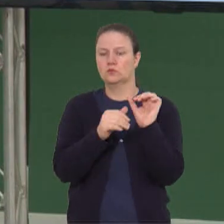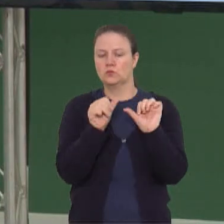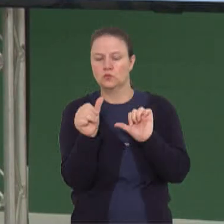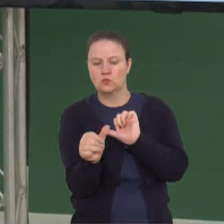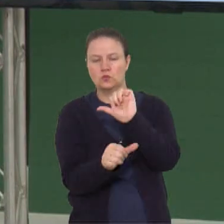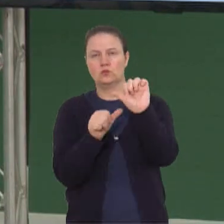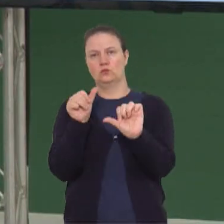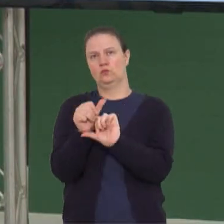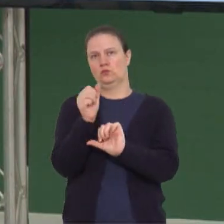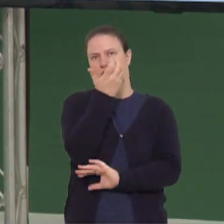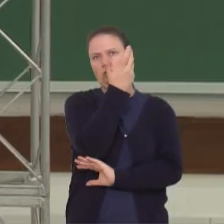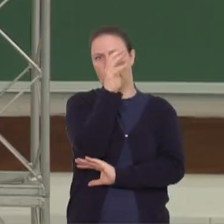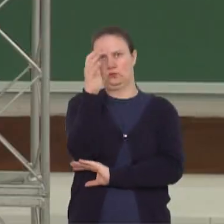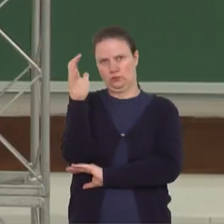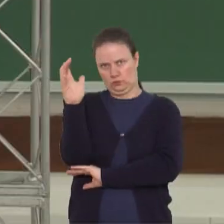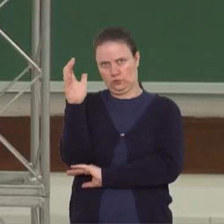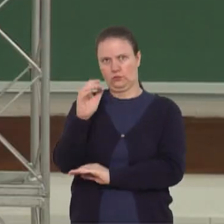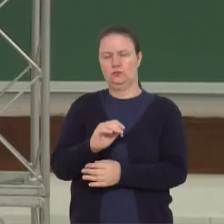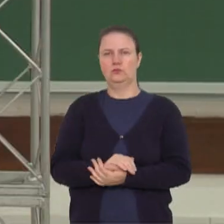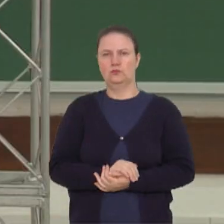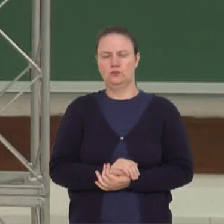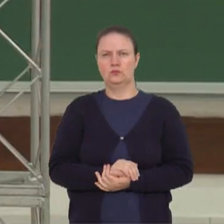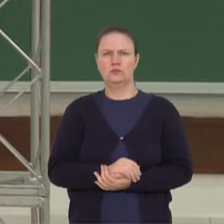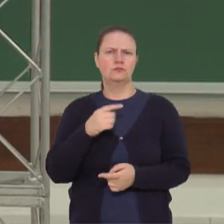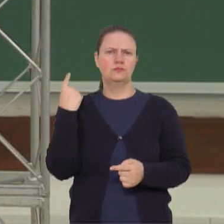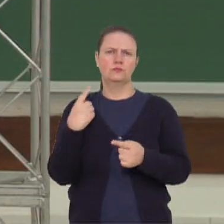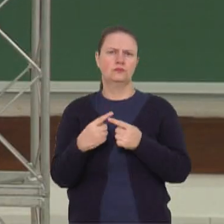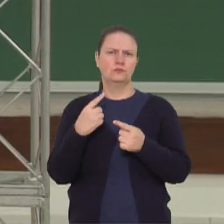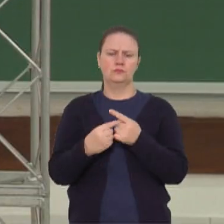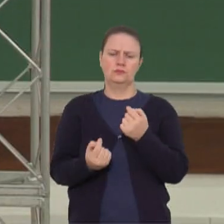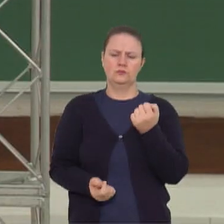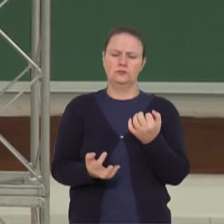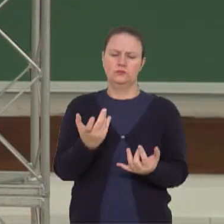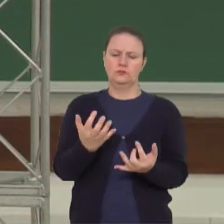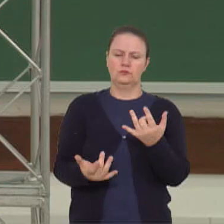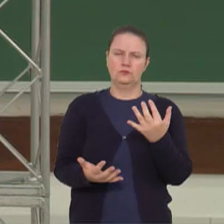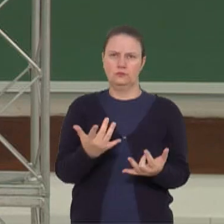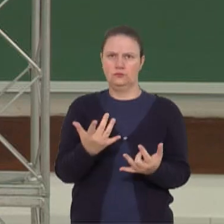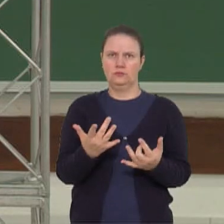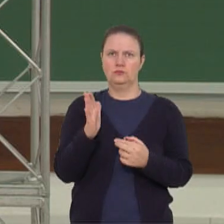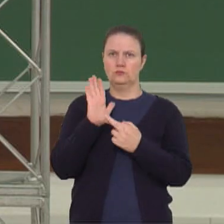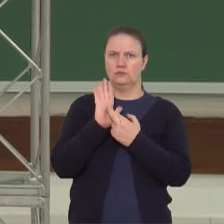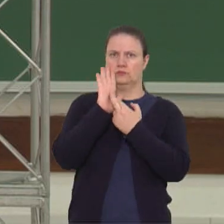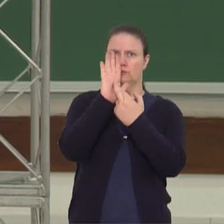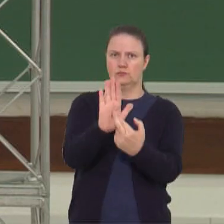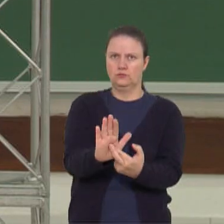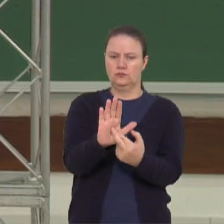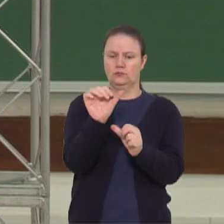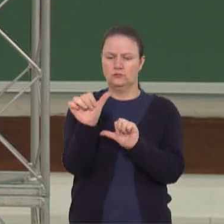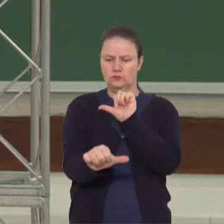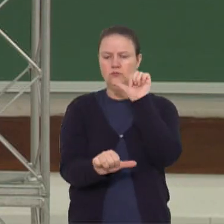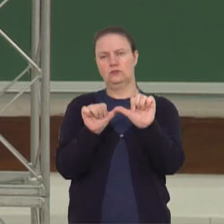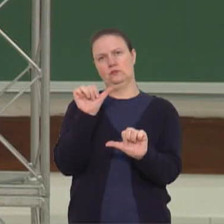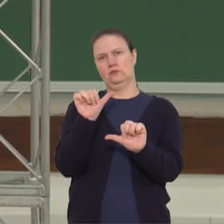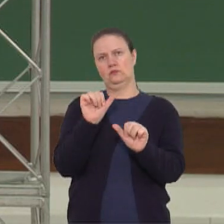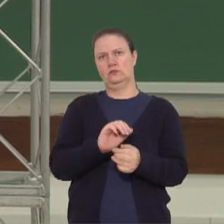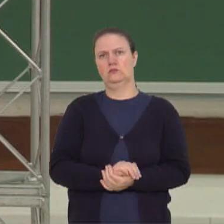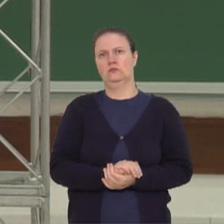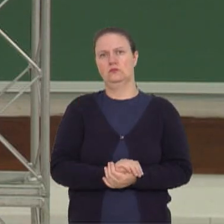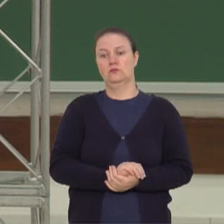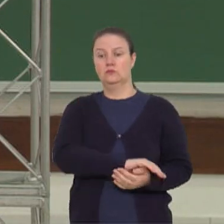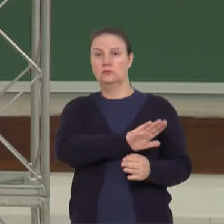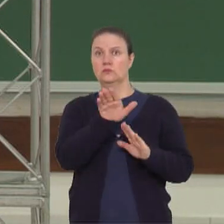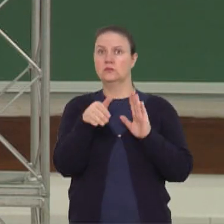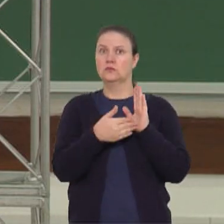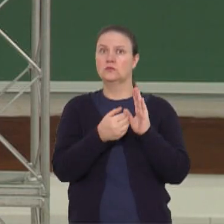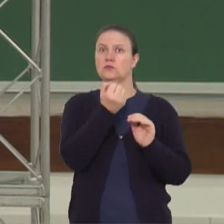na natureza. Por que o fogo representa transformação? Como nós falamos antes dos exercícios, tudo